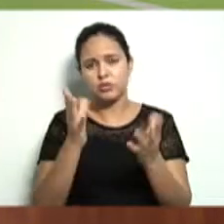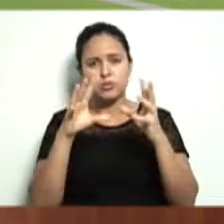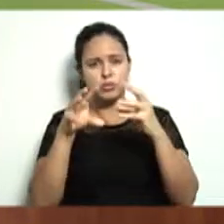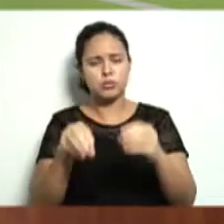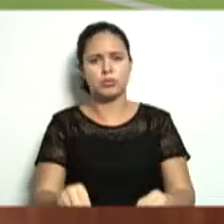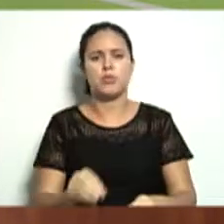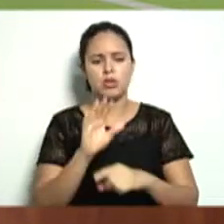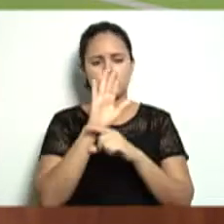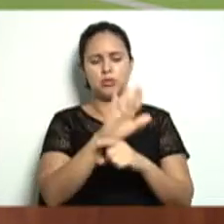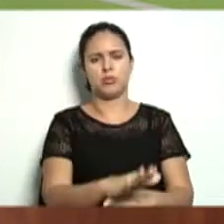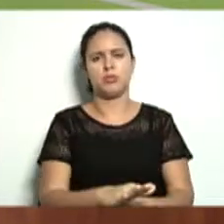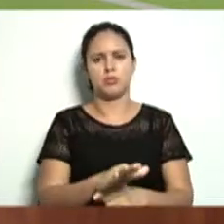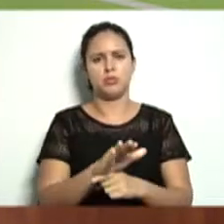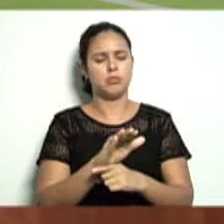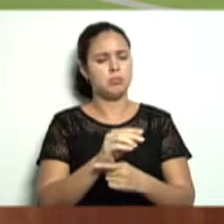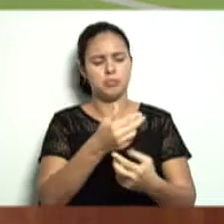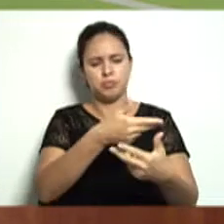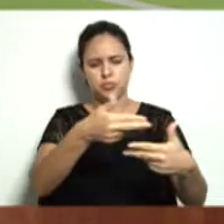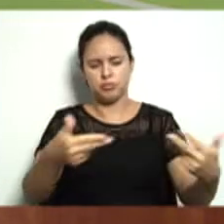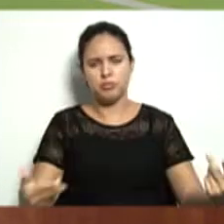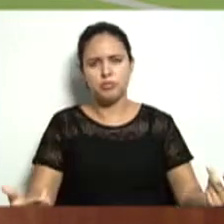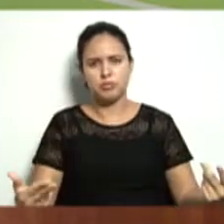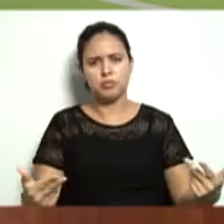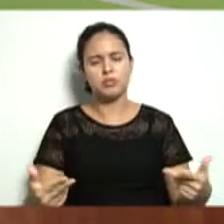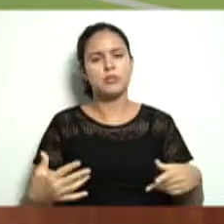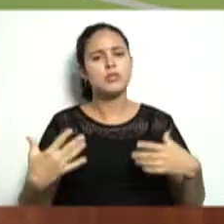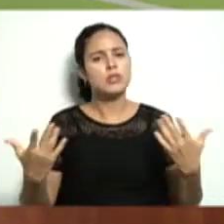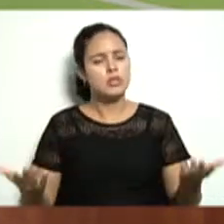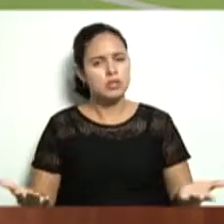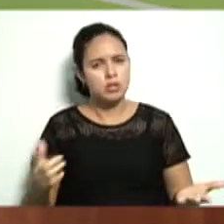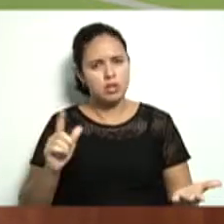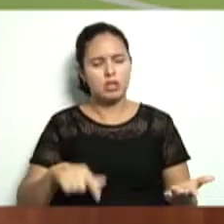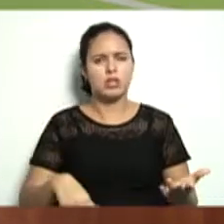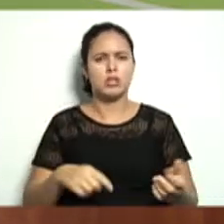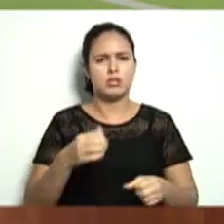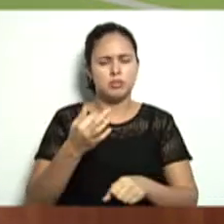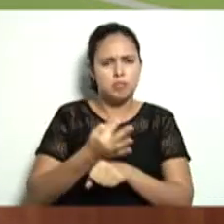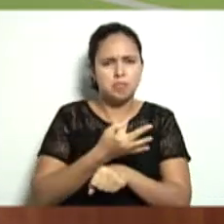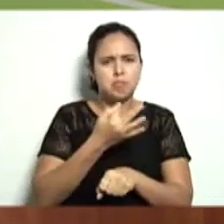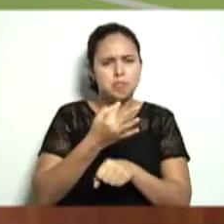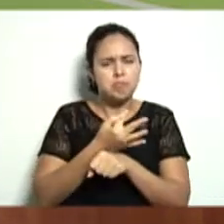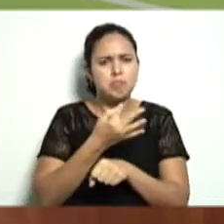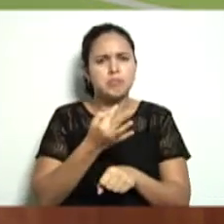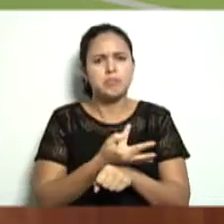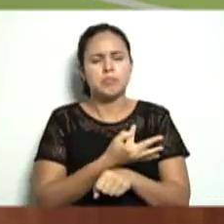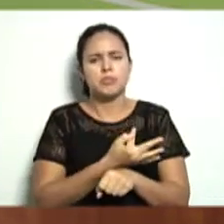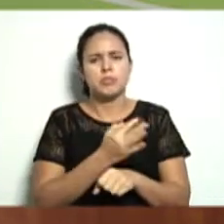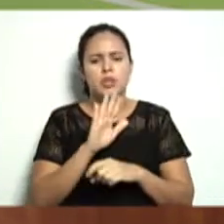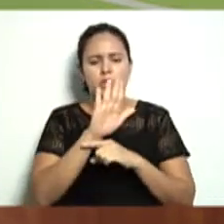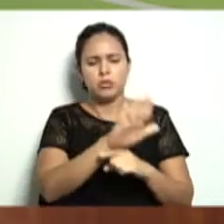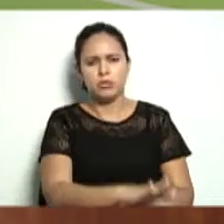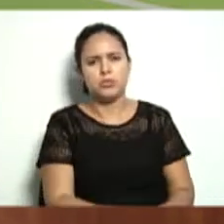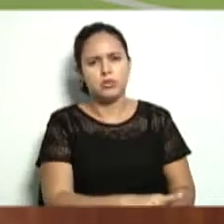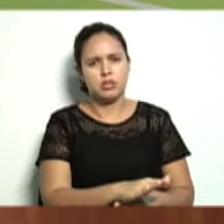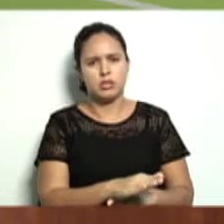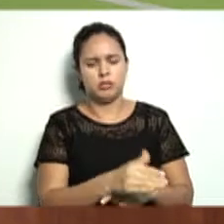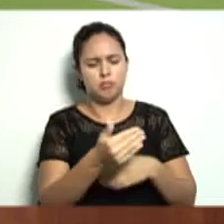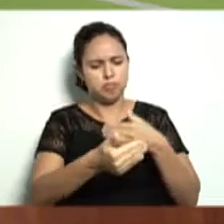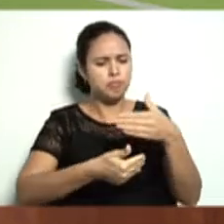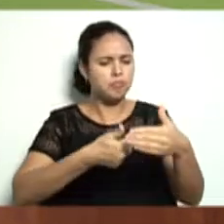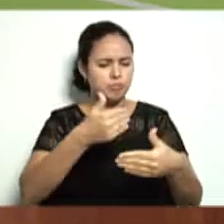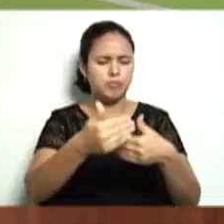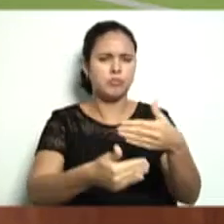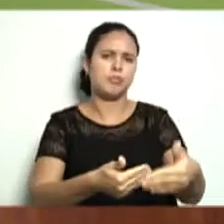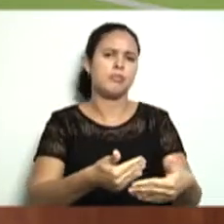também, você pensar na dinâmica de suportar ou dar suporte para que as coisas possam funcionar. E